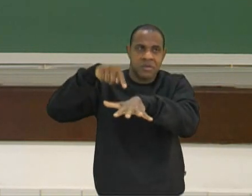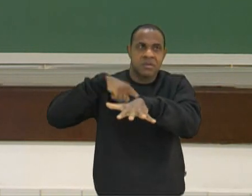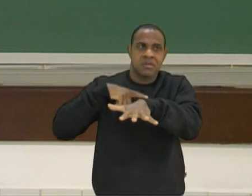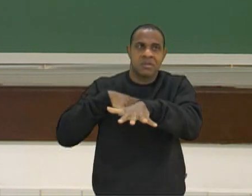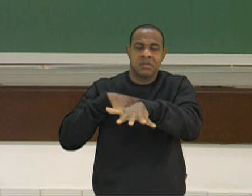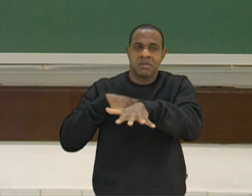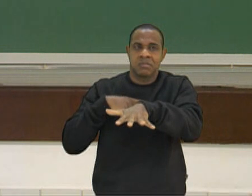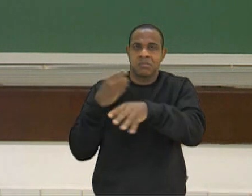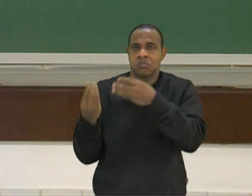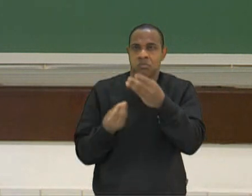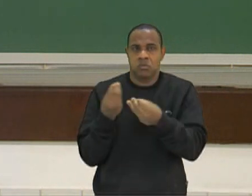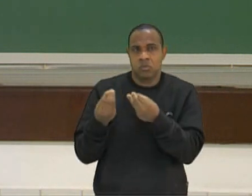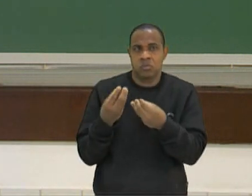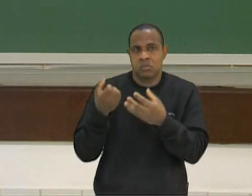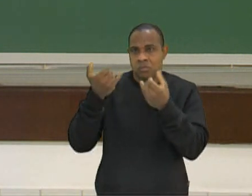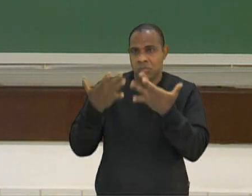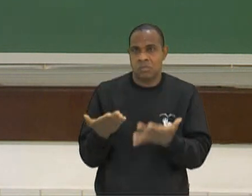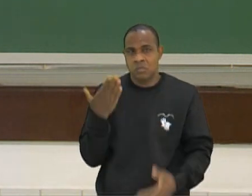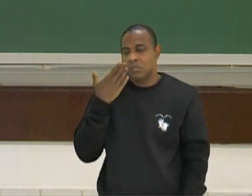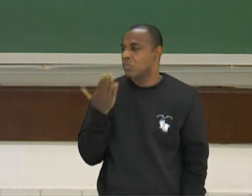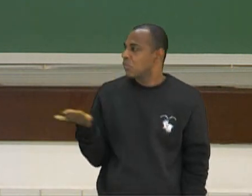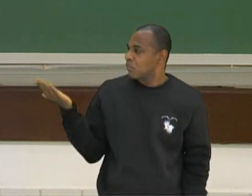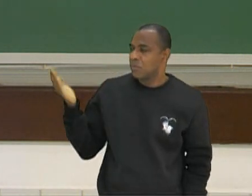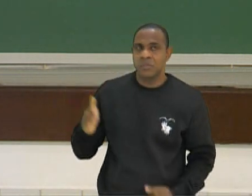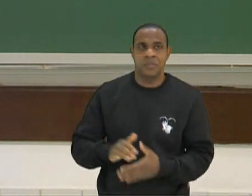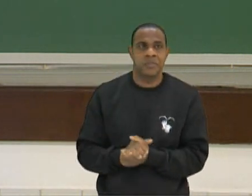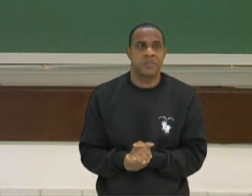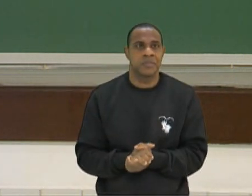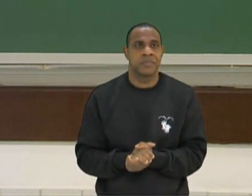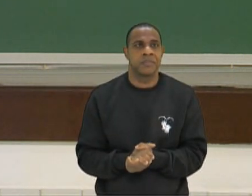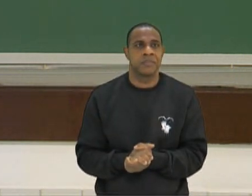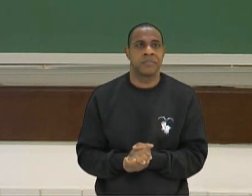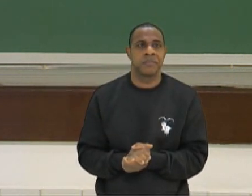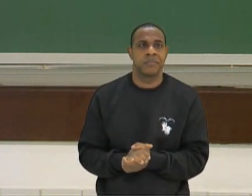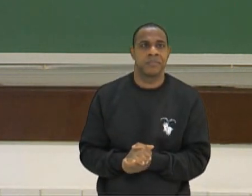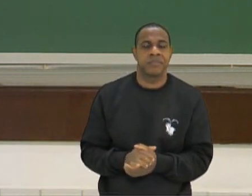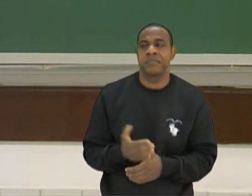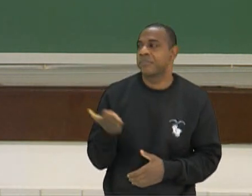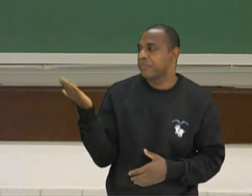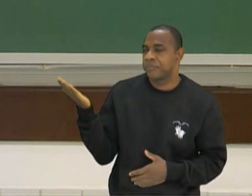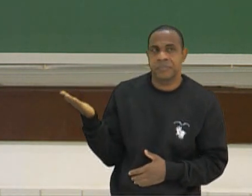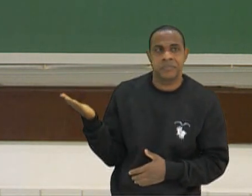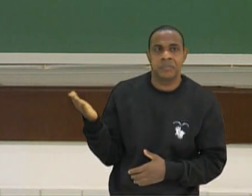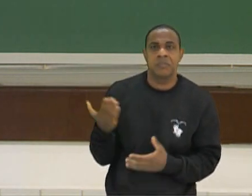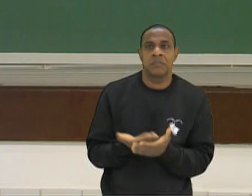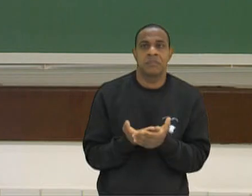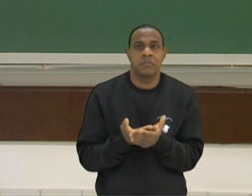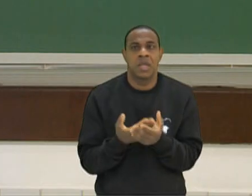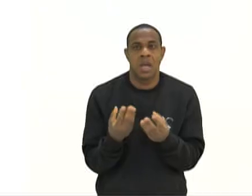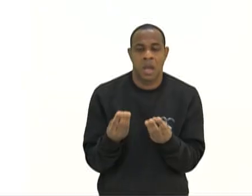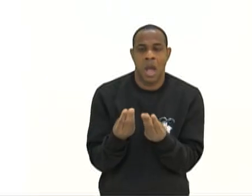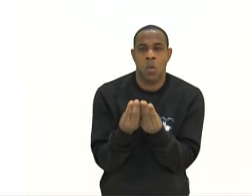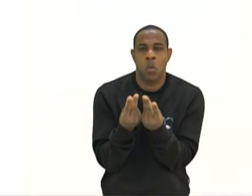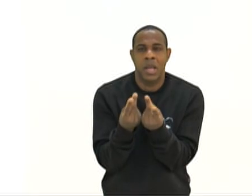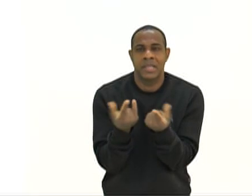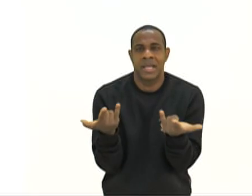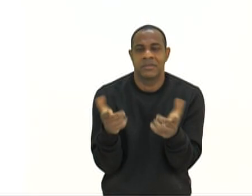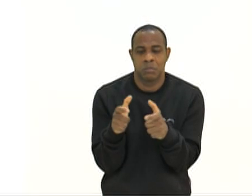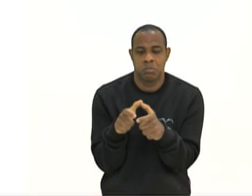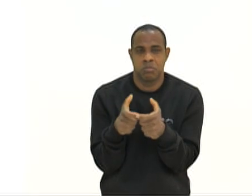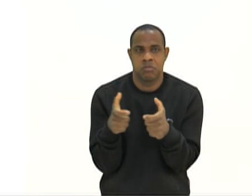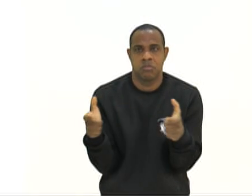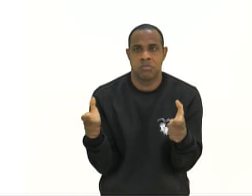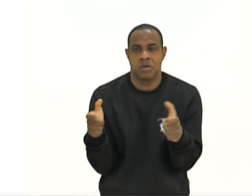bem definida. E o que acontece? É a representação gráfica que temos. Com isso, aumenta a qualidade do sinal que acaba